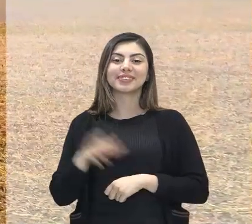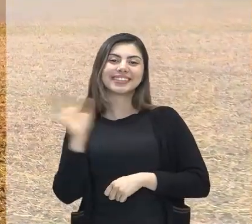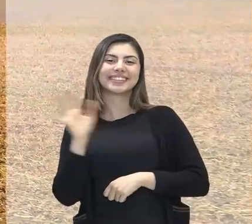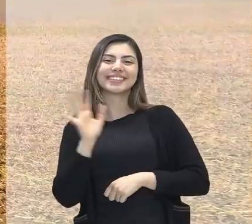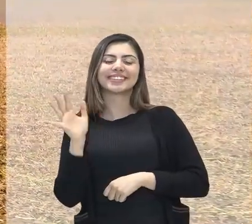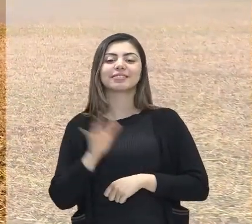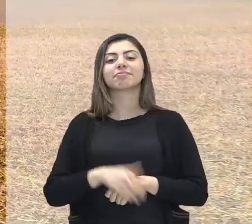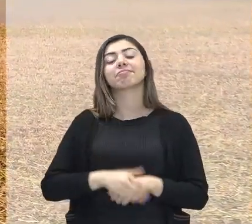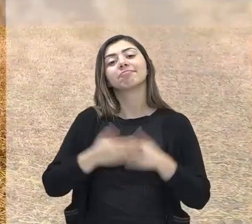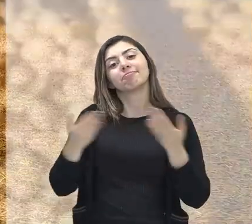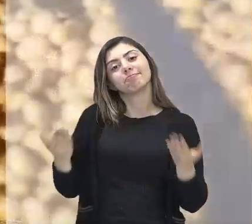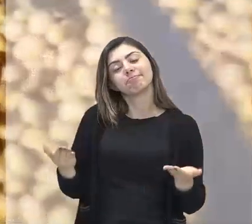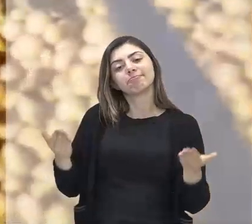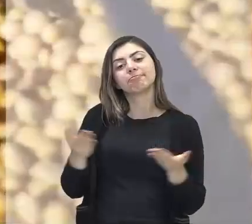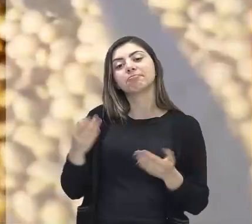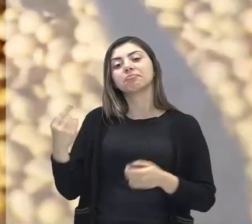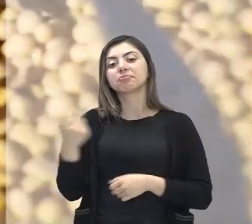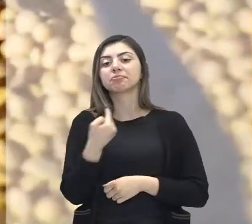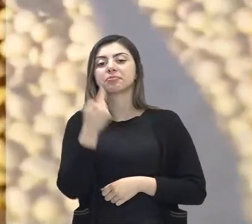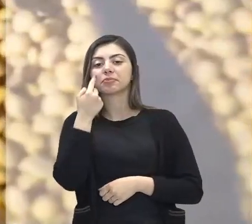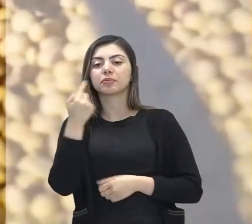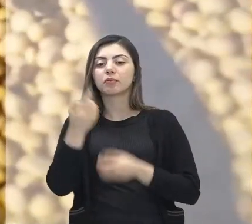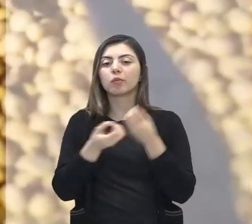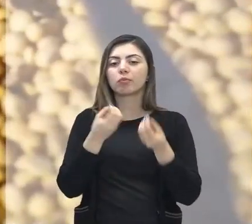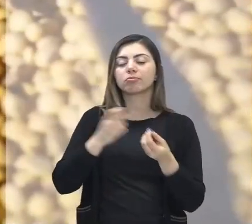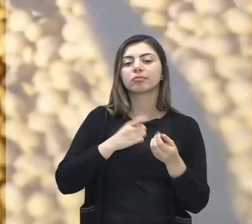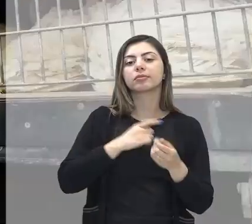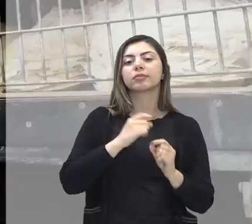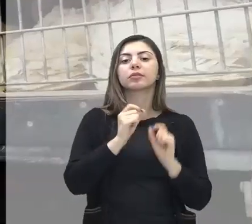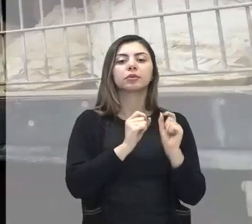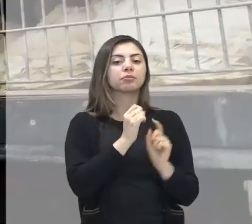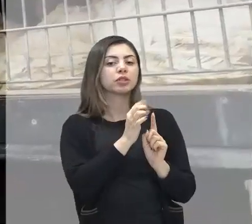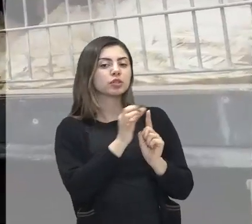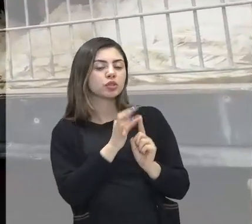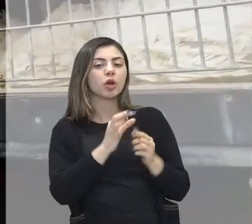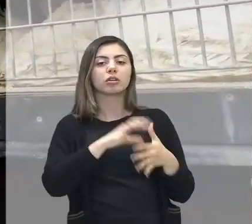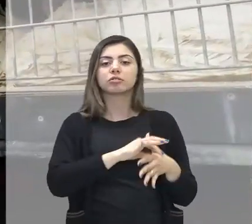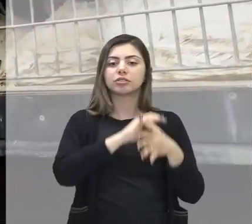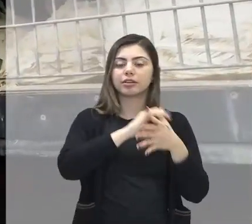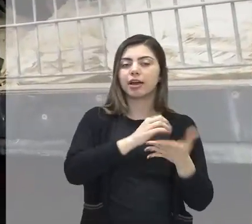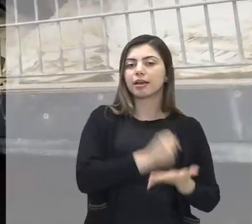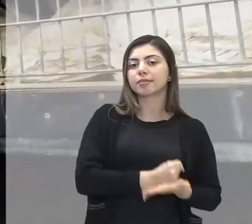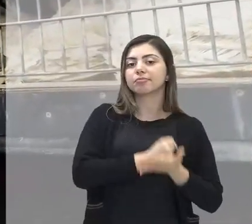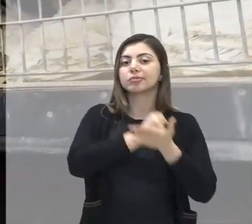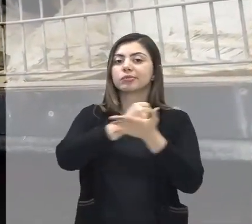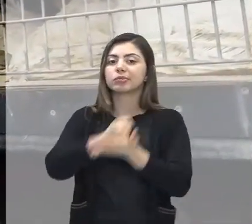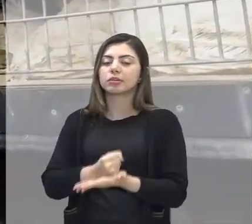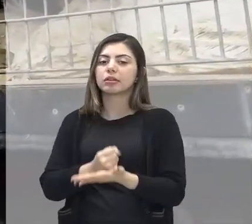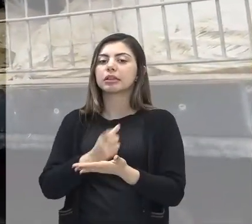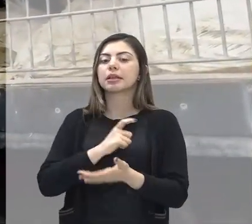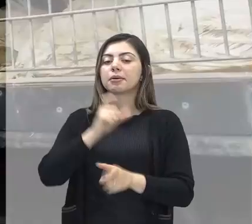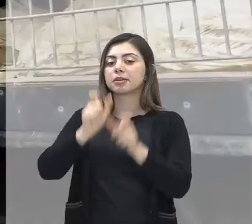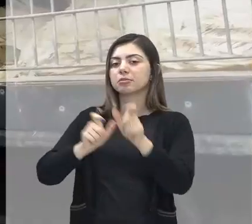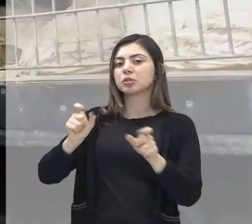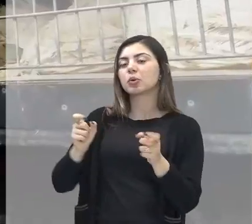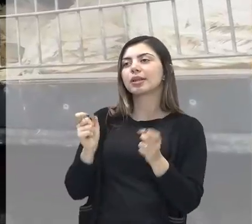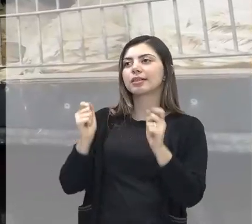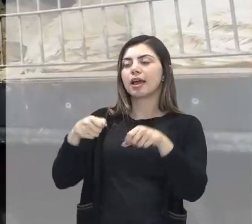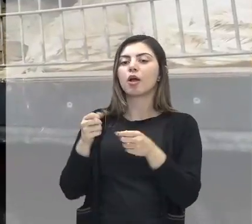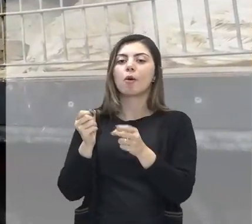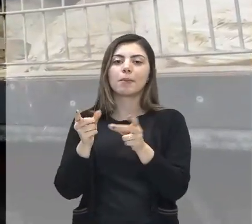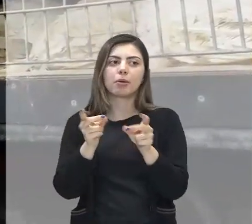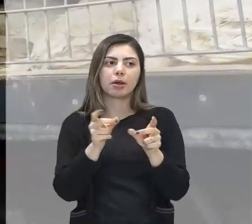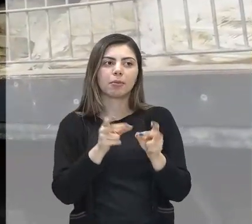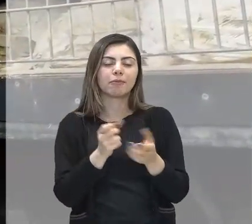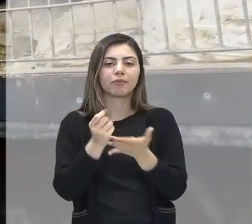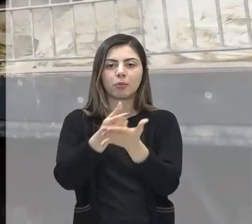Gente! Hoje vamos conferir como funciona o transporte da soja e da carne da Argentina para as pessoas comprarem nos mercados